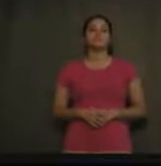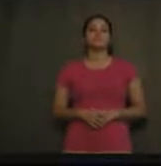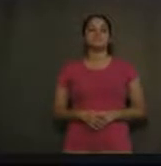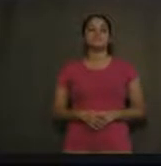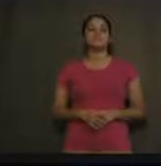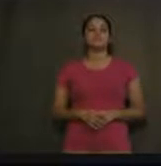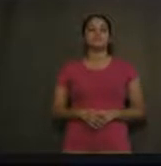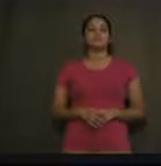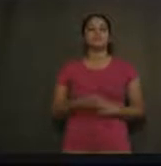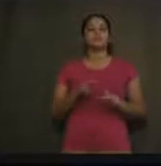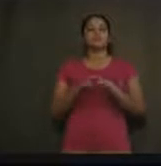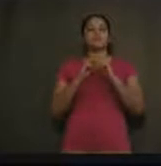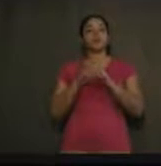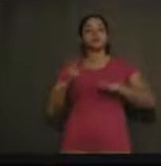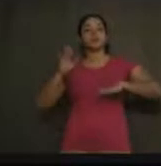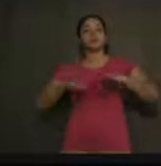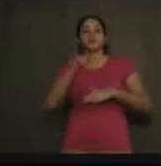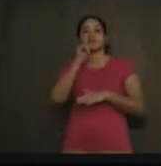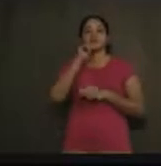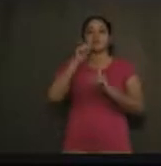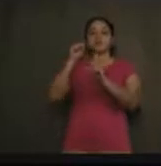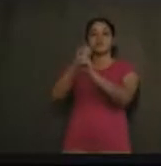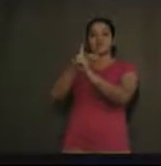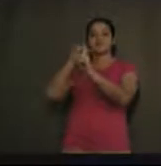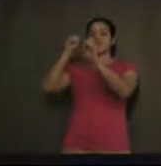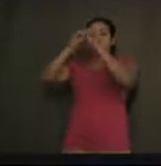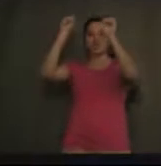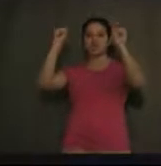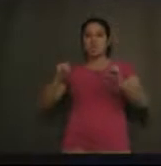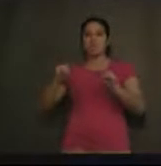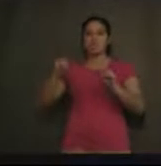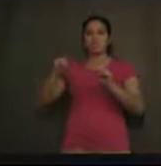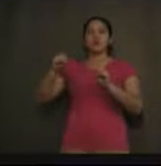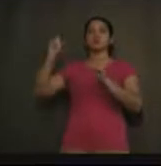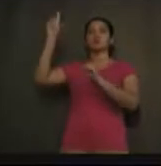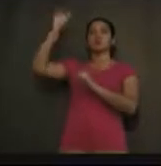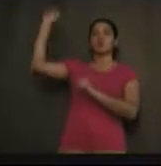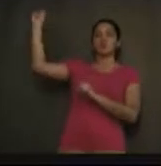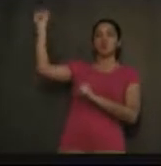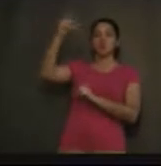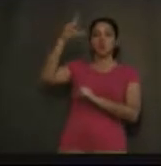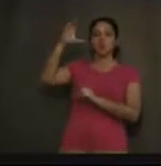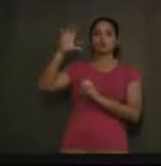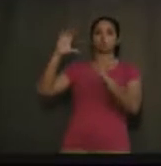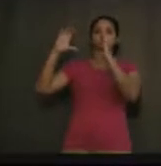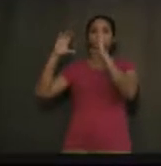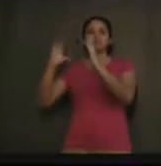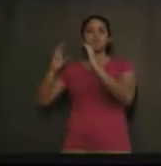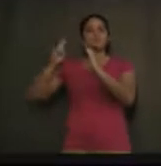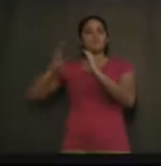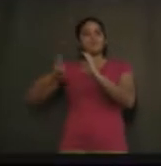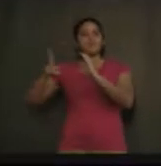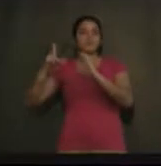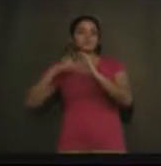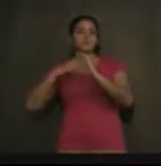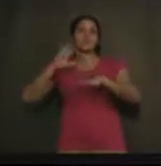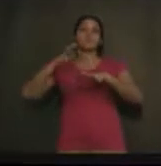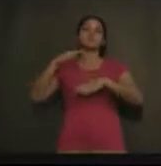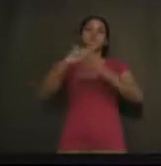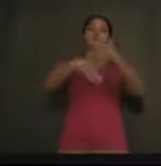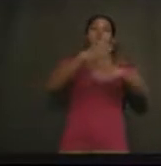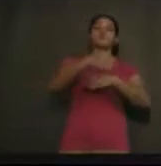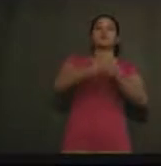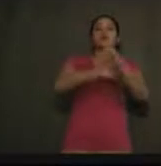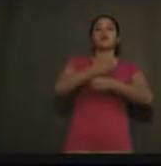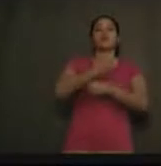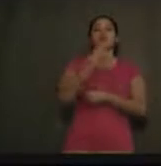provavelmente o sistema solar é estável, sim, mas também, já nos anos 90, simulações numéricas feitas pelo astrônomo